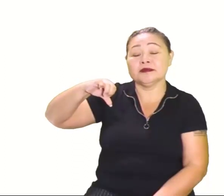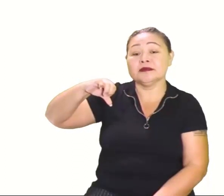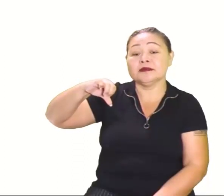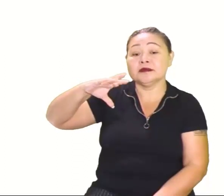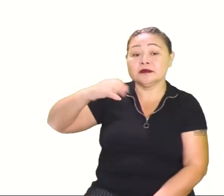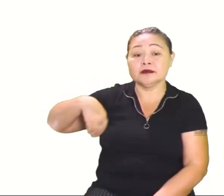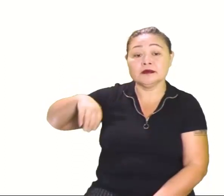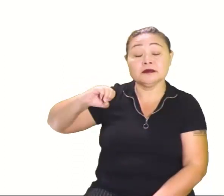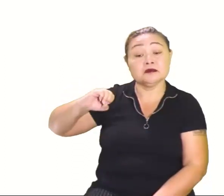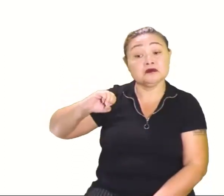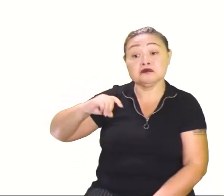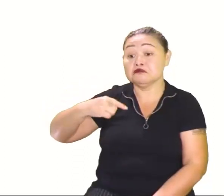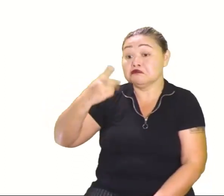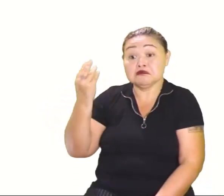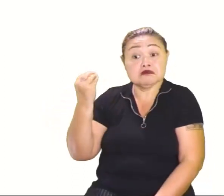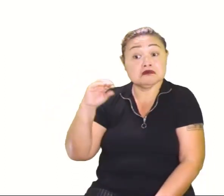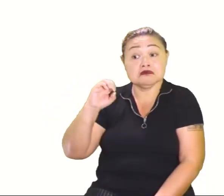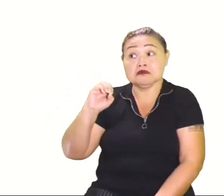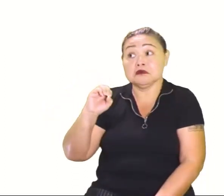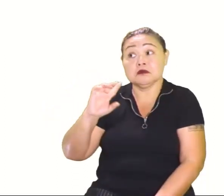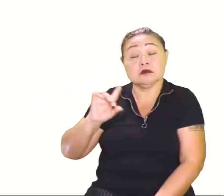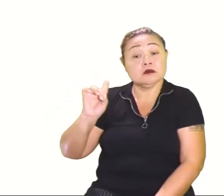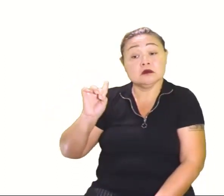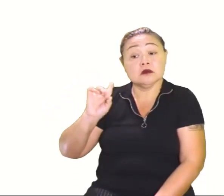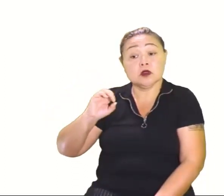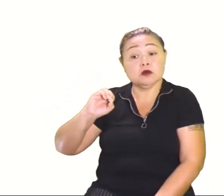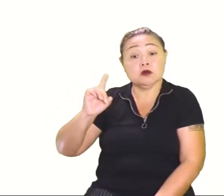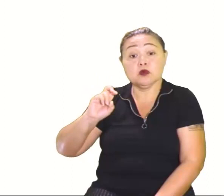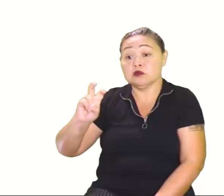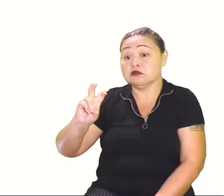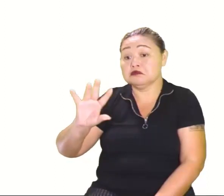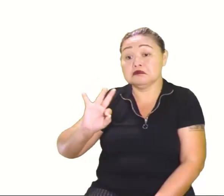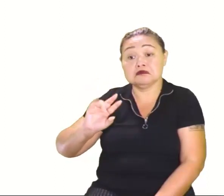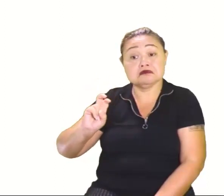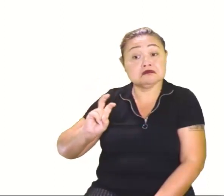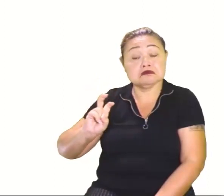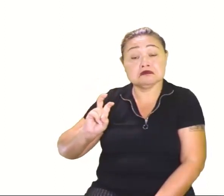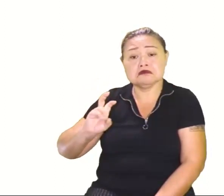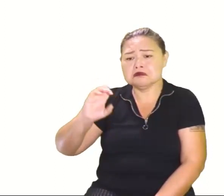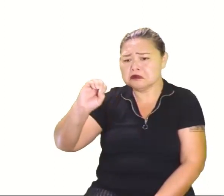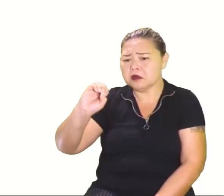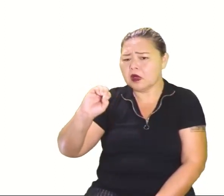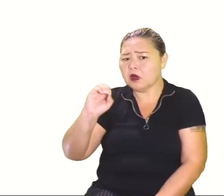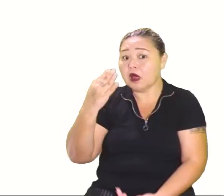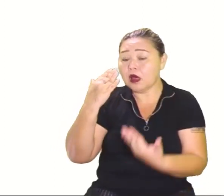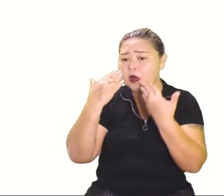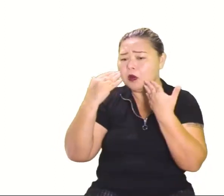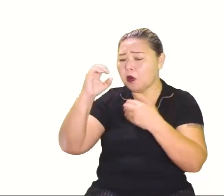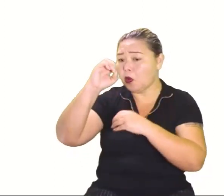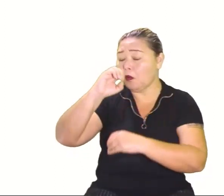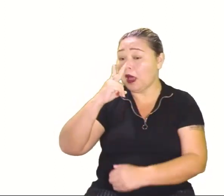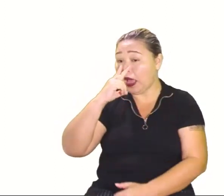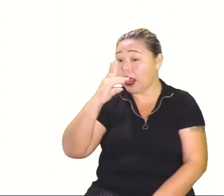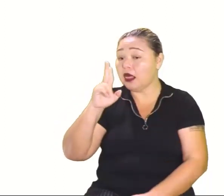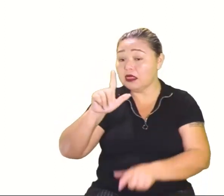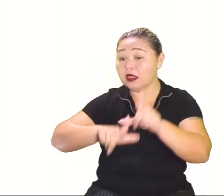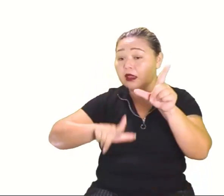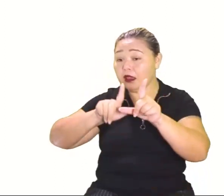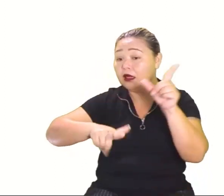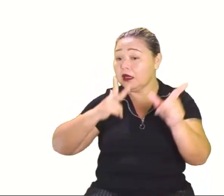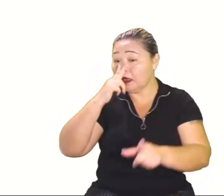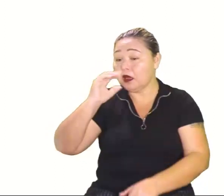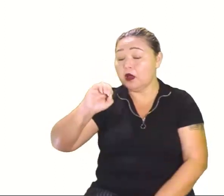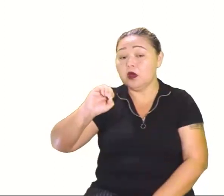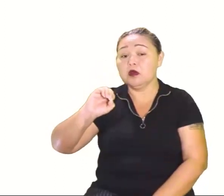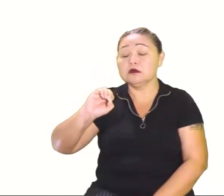também. O 0 eu não considero, né, professor Maurício? Não, e nem o 5. Nem o 5, né? Esse 0 tá muito ó, não é? Porque para ser 0 teria